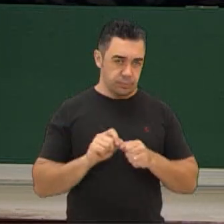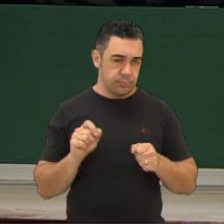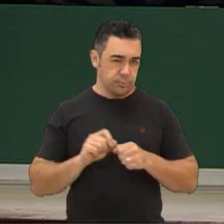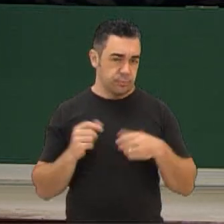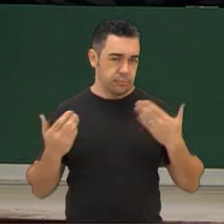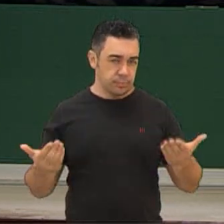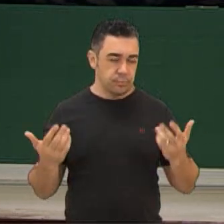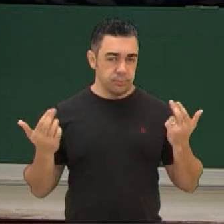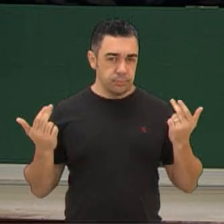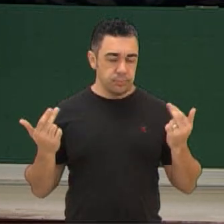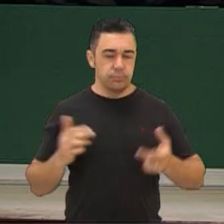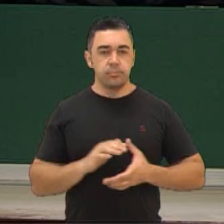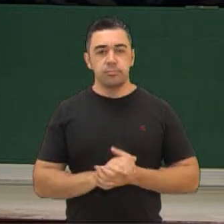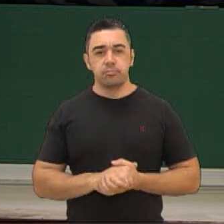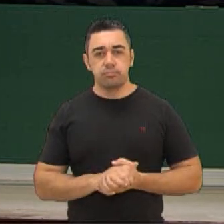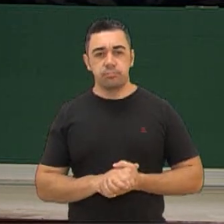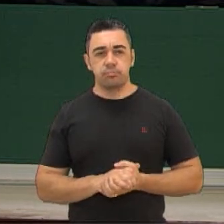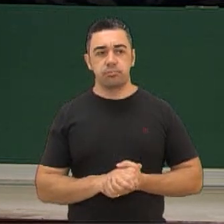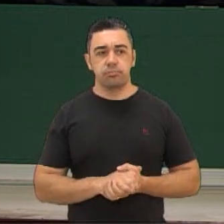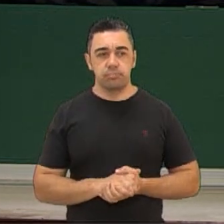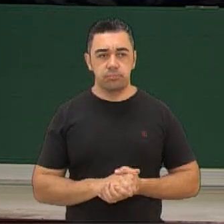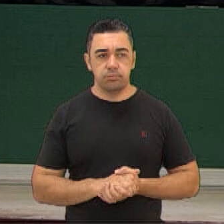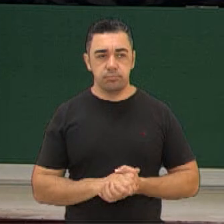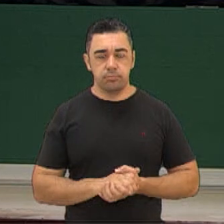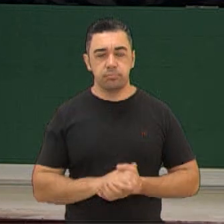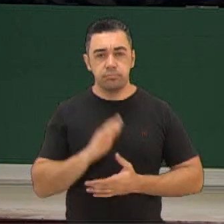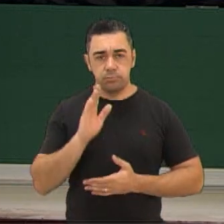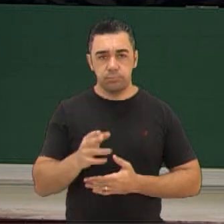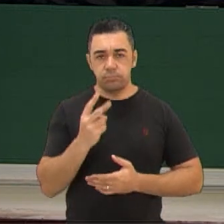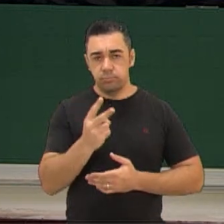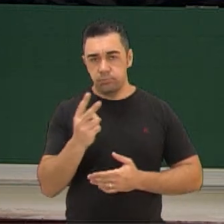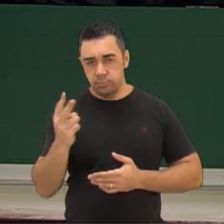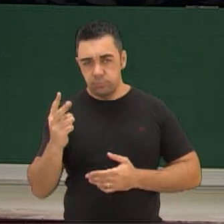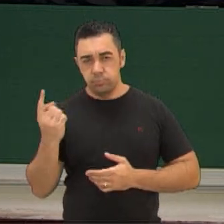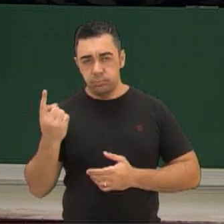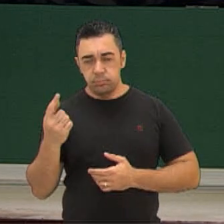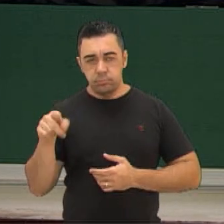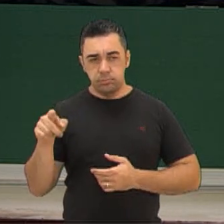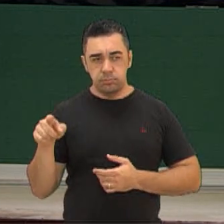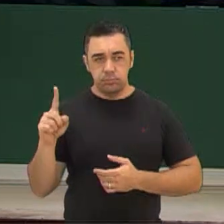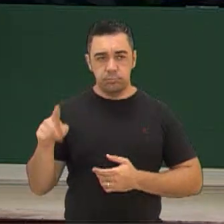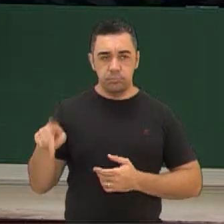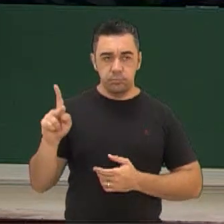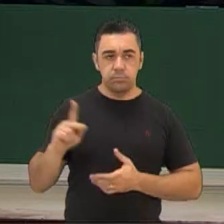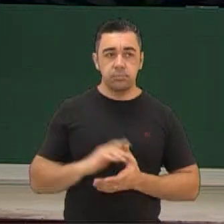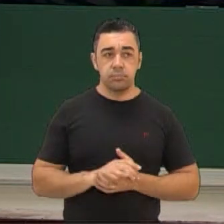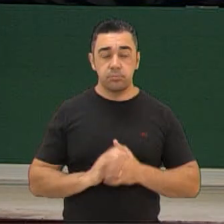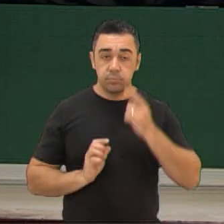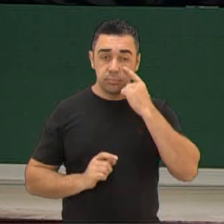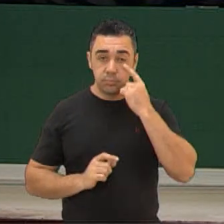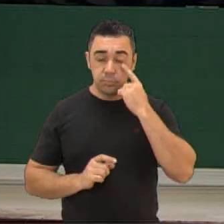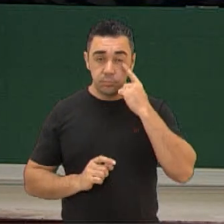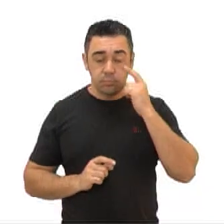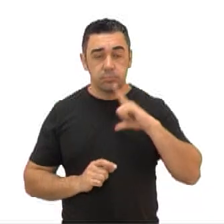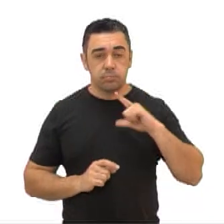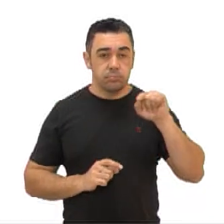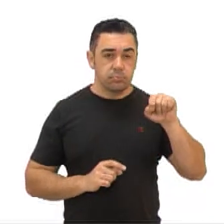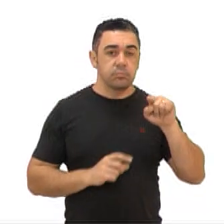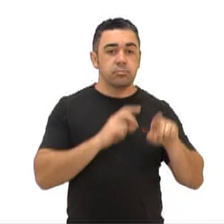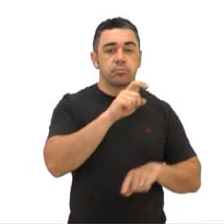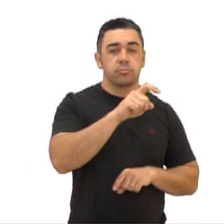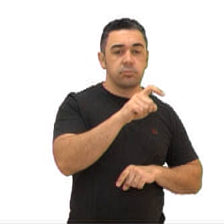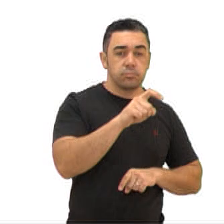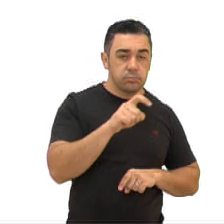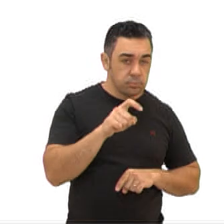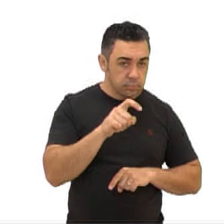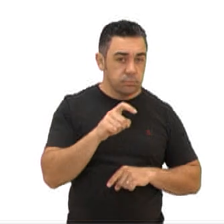com uma igualdade. Então, nós temos aqui já a representação na forma de figura e na forma de expressão, nós